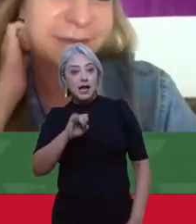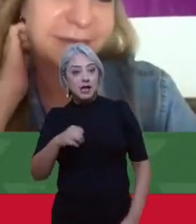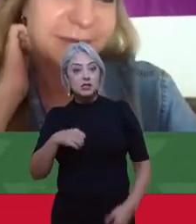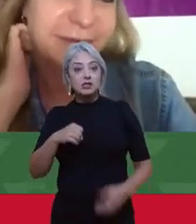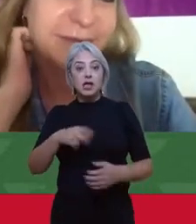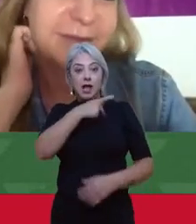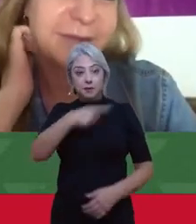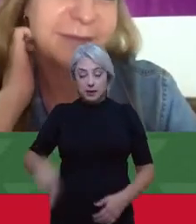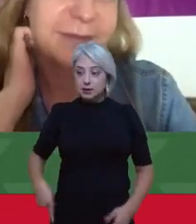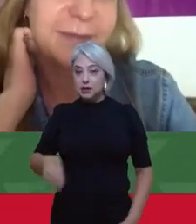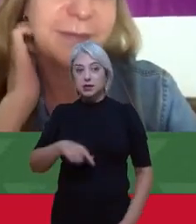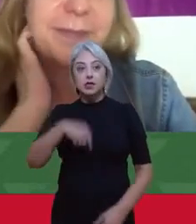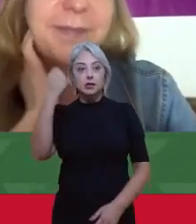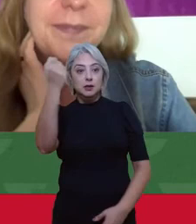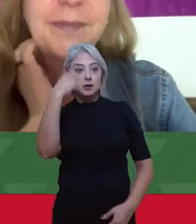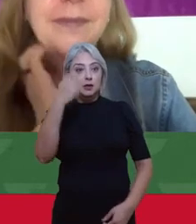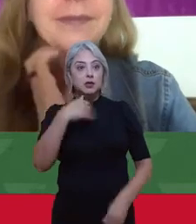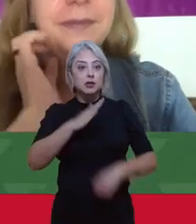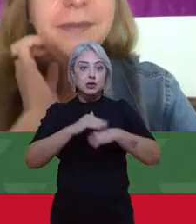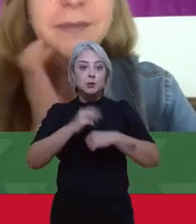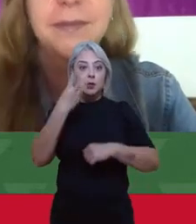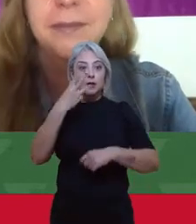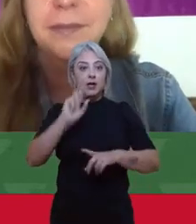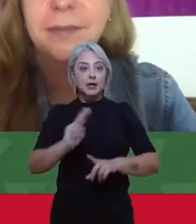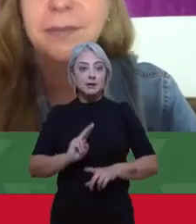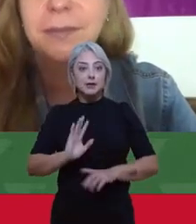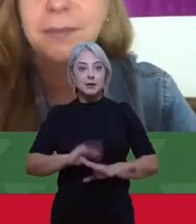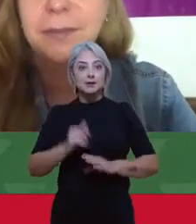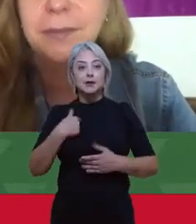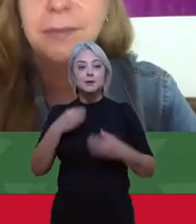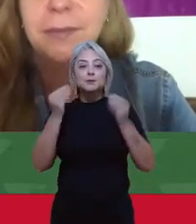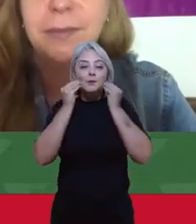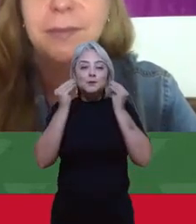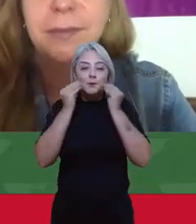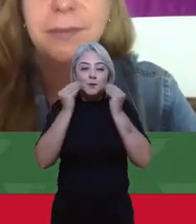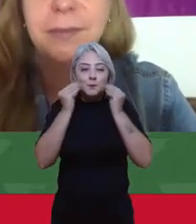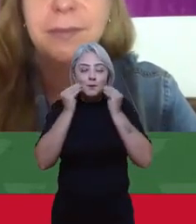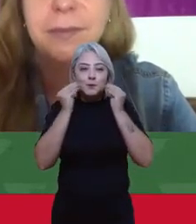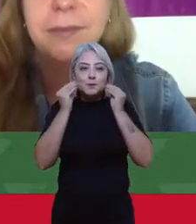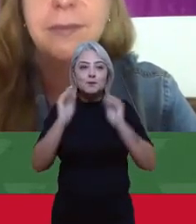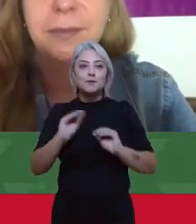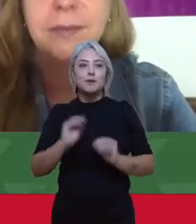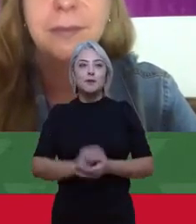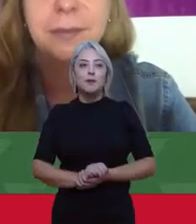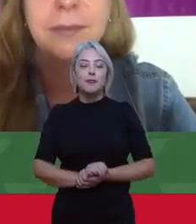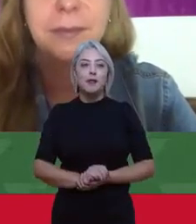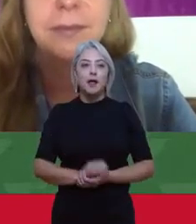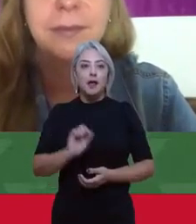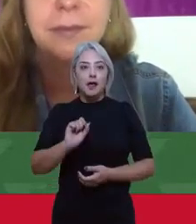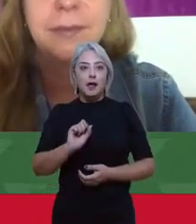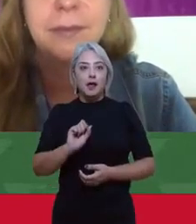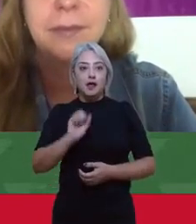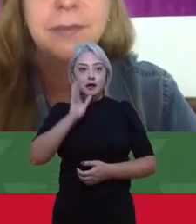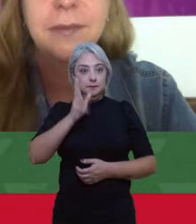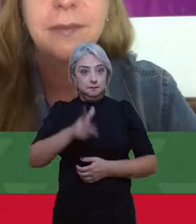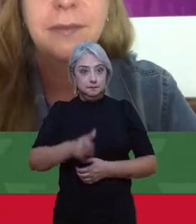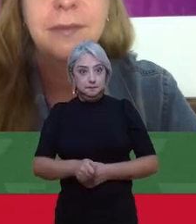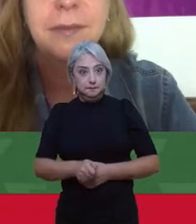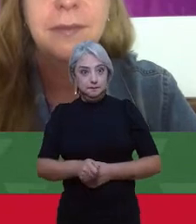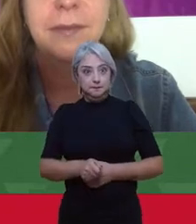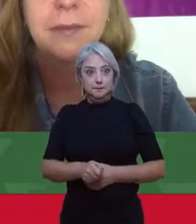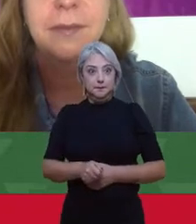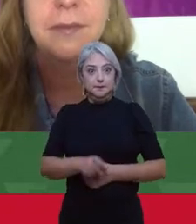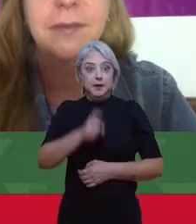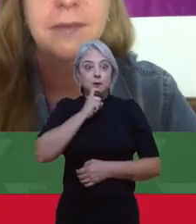ela me chamou 3 vezes e eu não fui. Mas um beijo, tá? E ó, vou sair de madrugada aqui